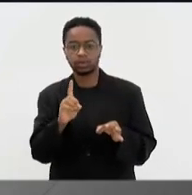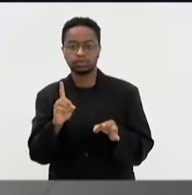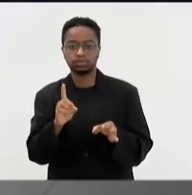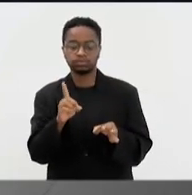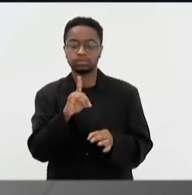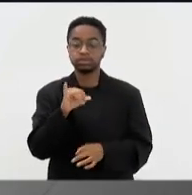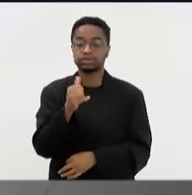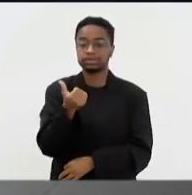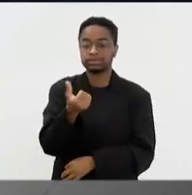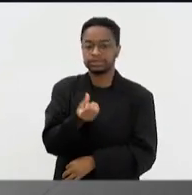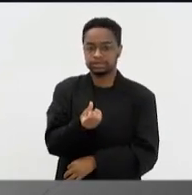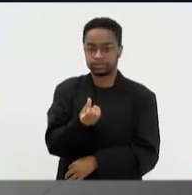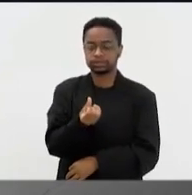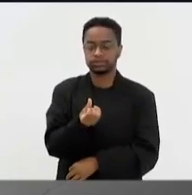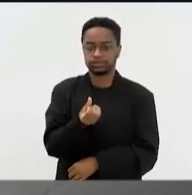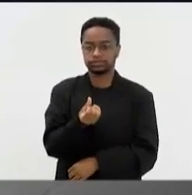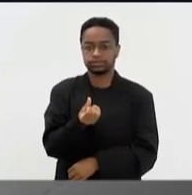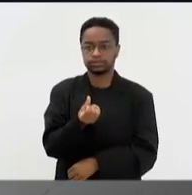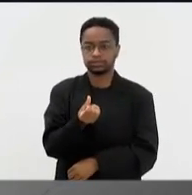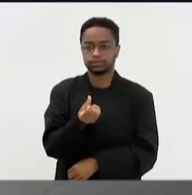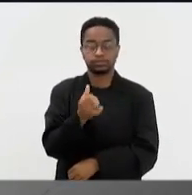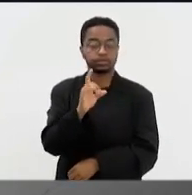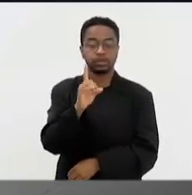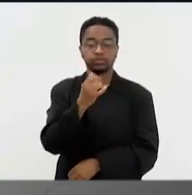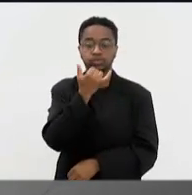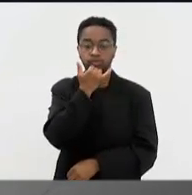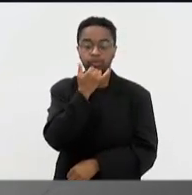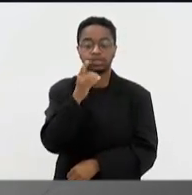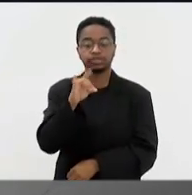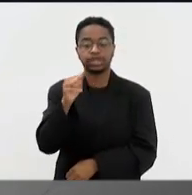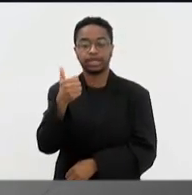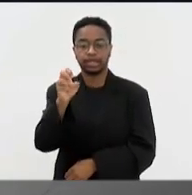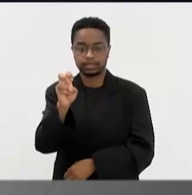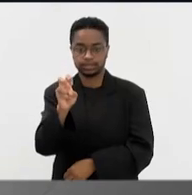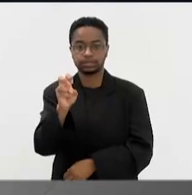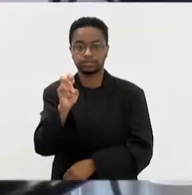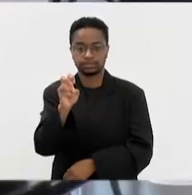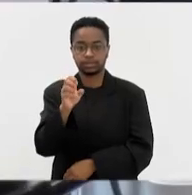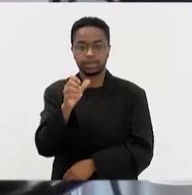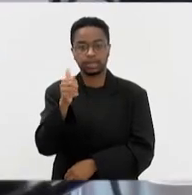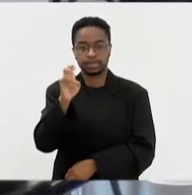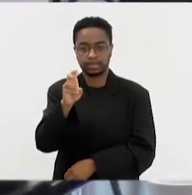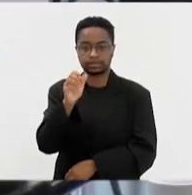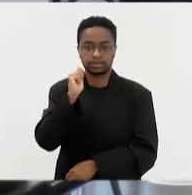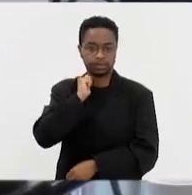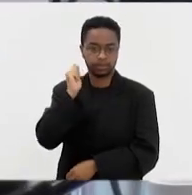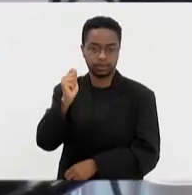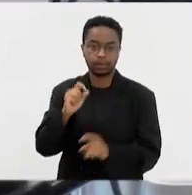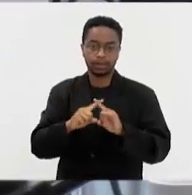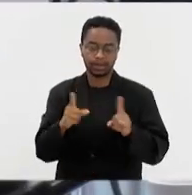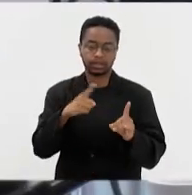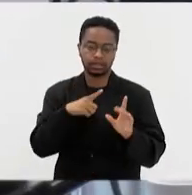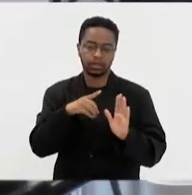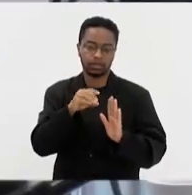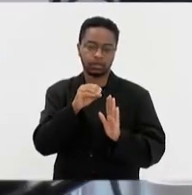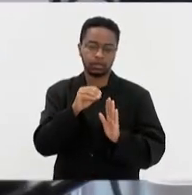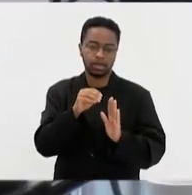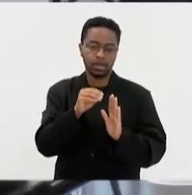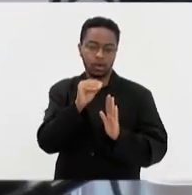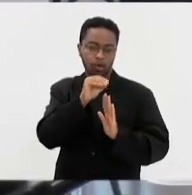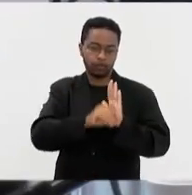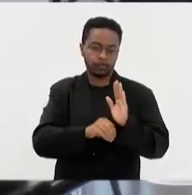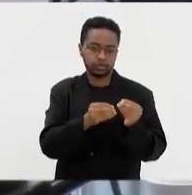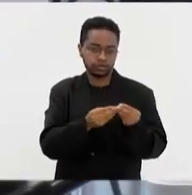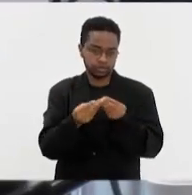dia 16, perdão, vai ser dia 15 de abril, mas o convite oficial vai chegar para todas vocês,